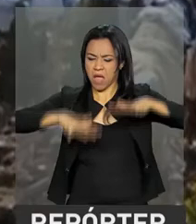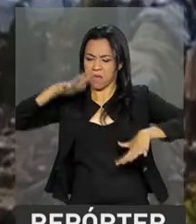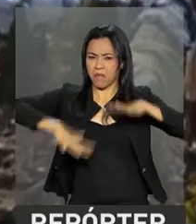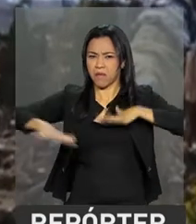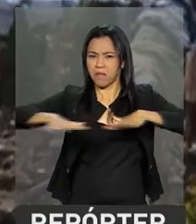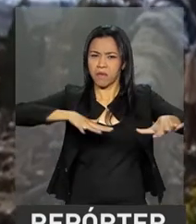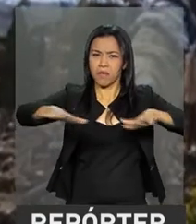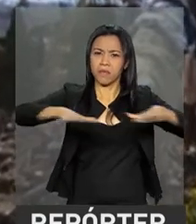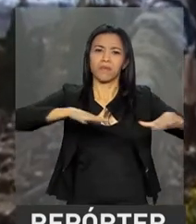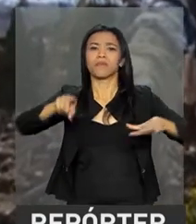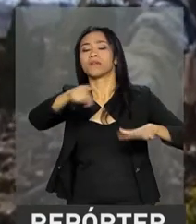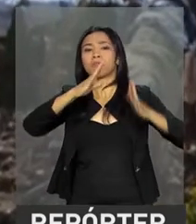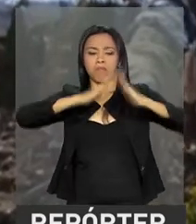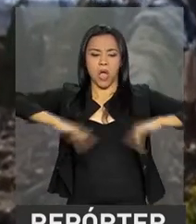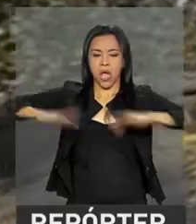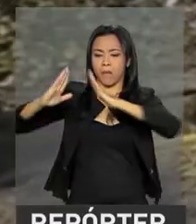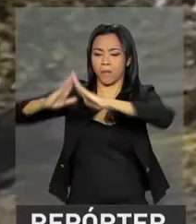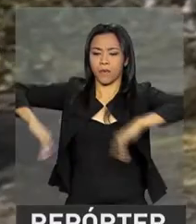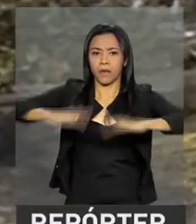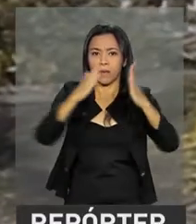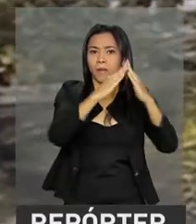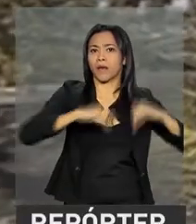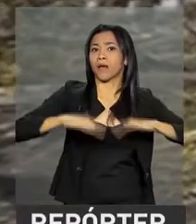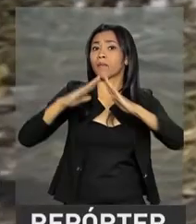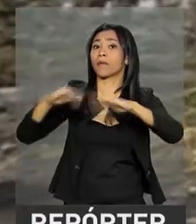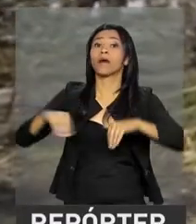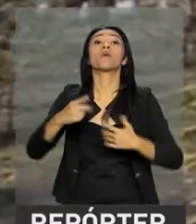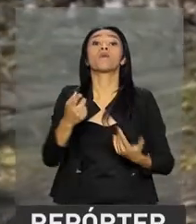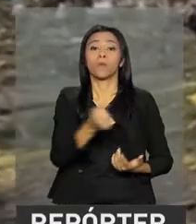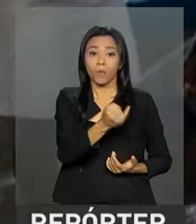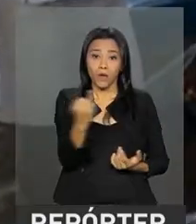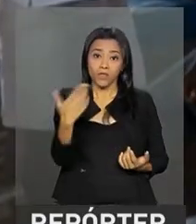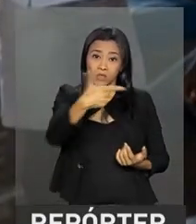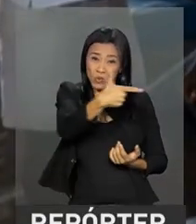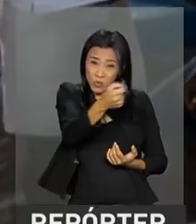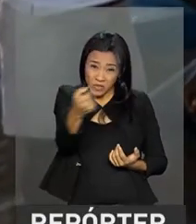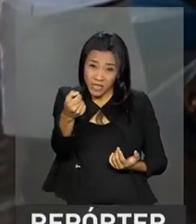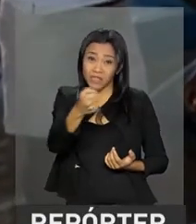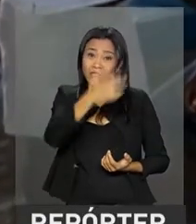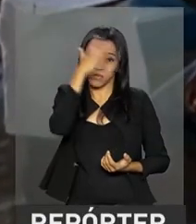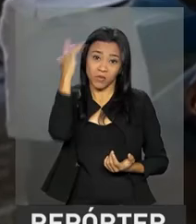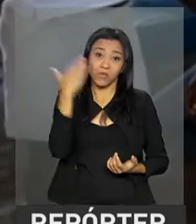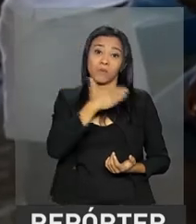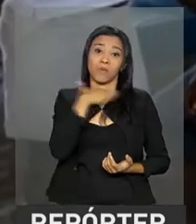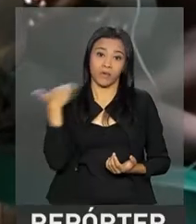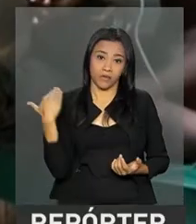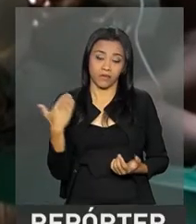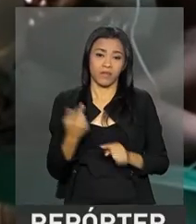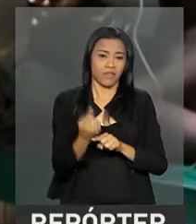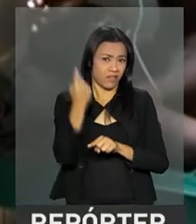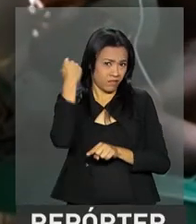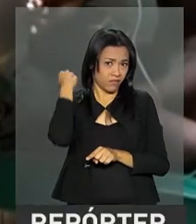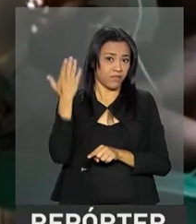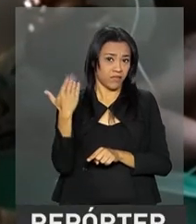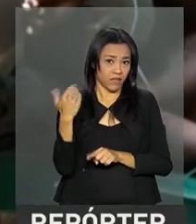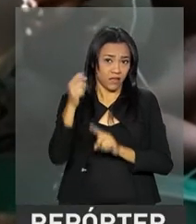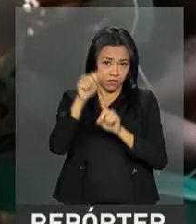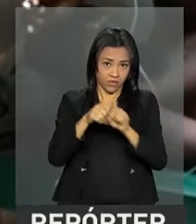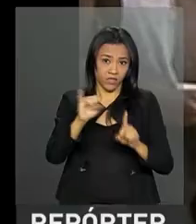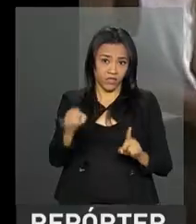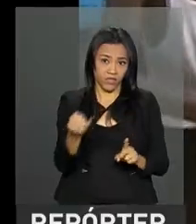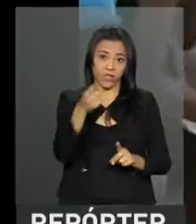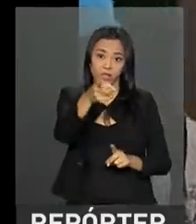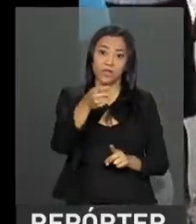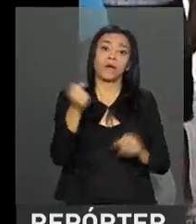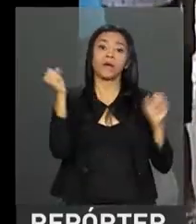país e segundo estimativas deixou cerca de 200 mil mortos naquela época a missão de paz ganhou também